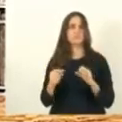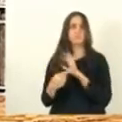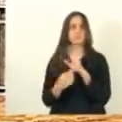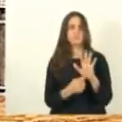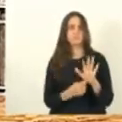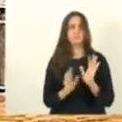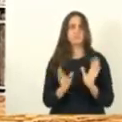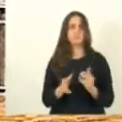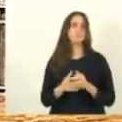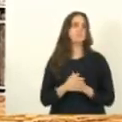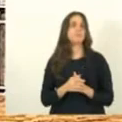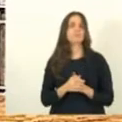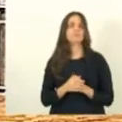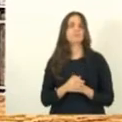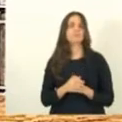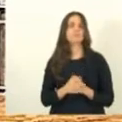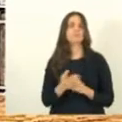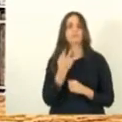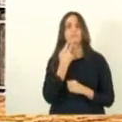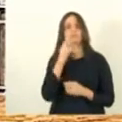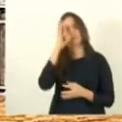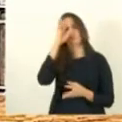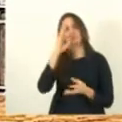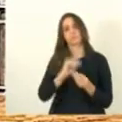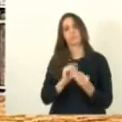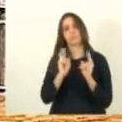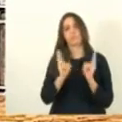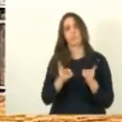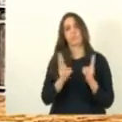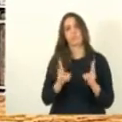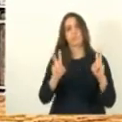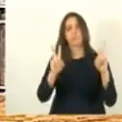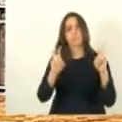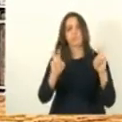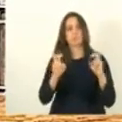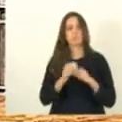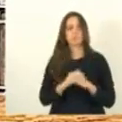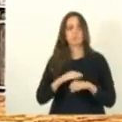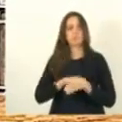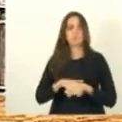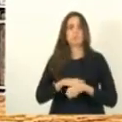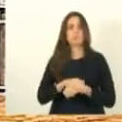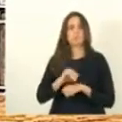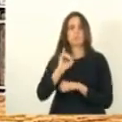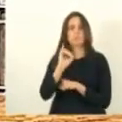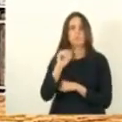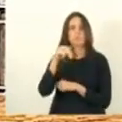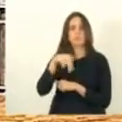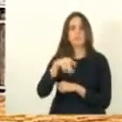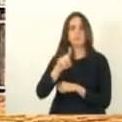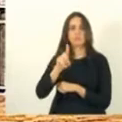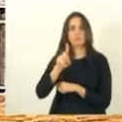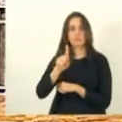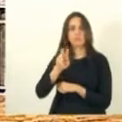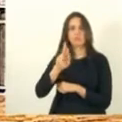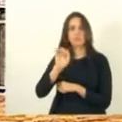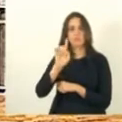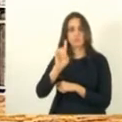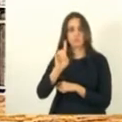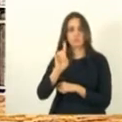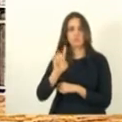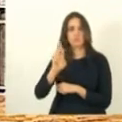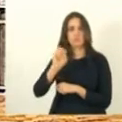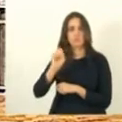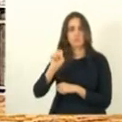Vossa Excelência, em falar basicamente do mesmo assunto. Eu estava aqui conversando com a Ingrid, que é a mãe, a Ingrid